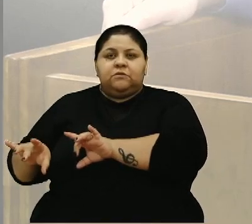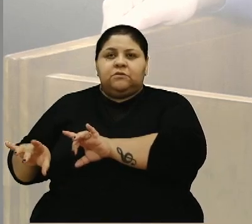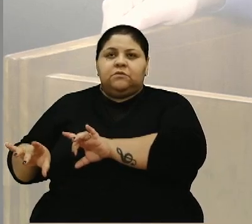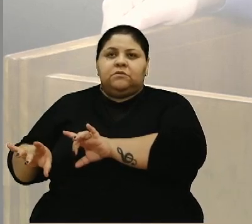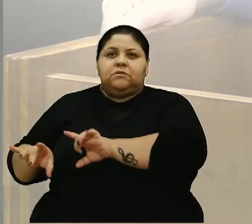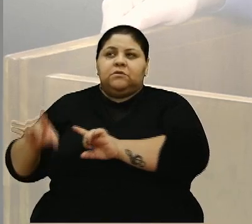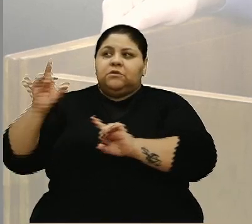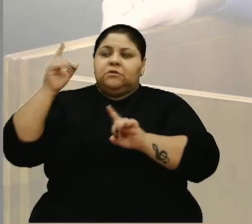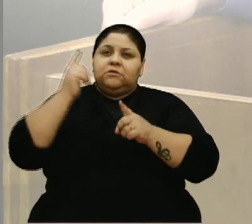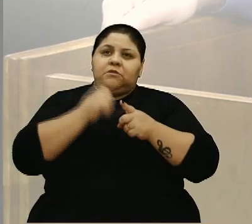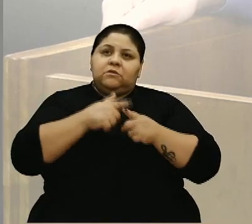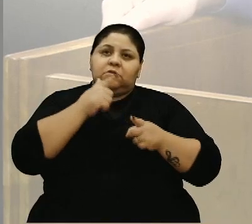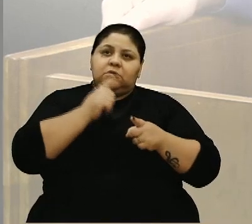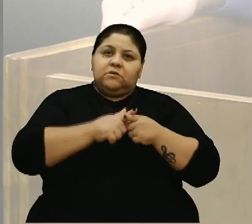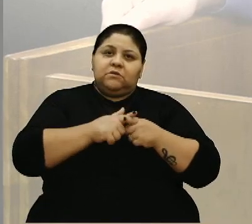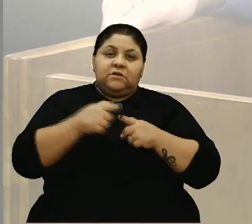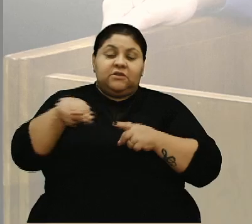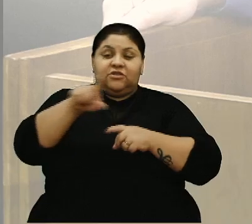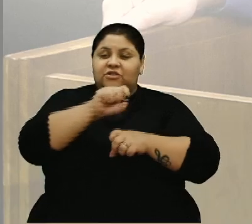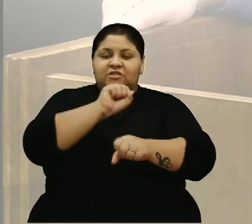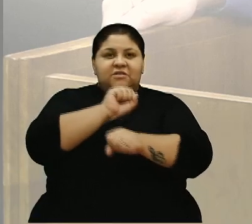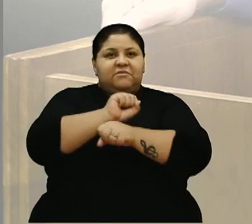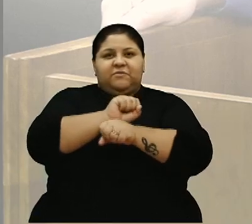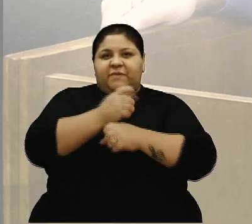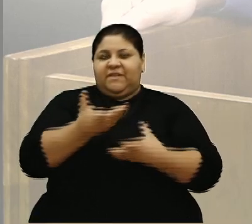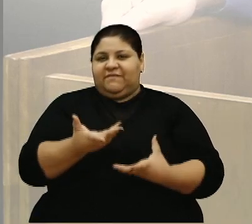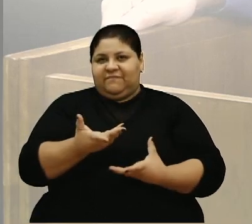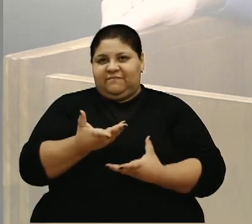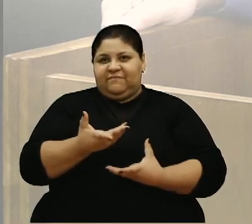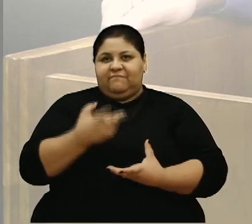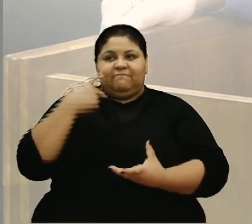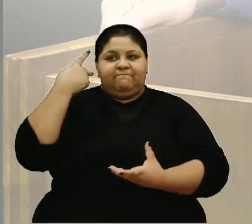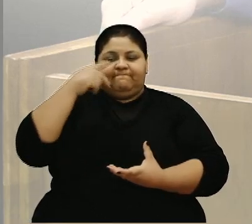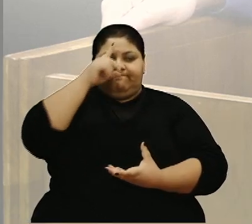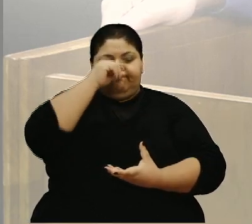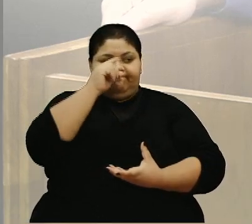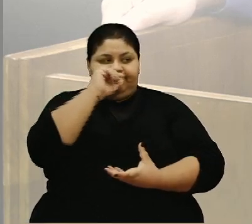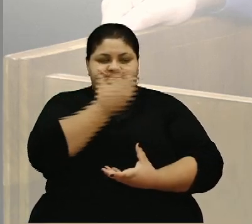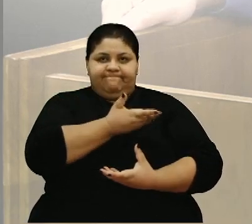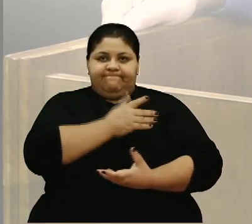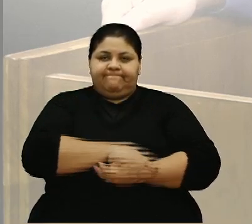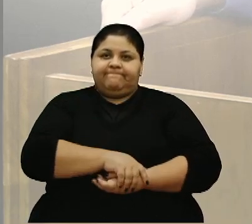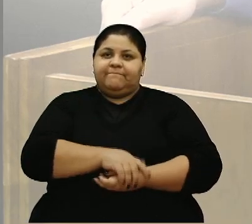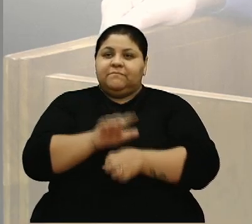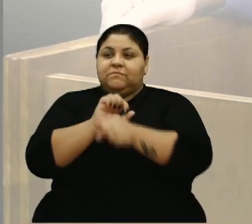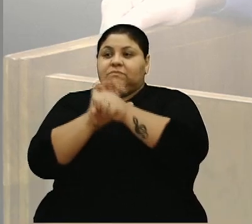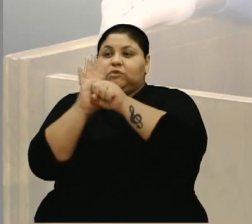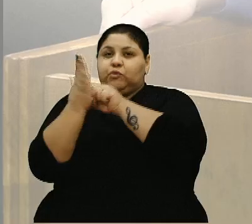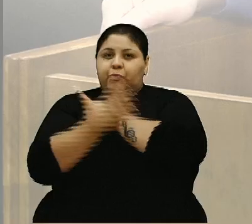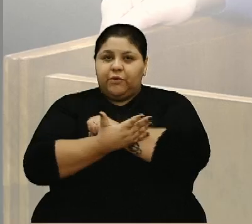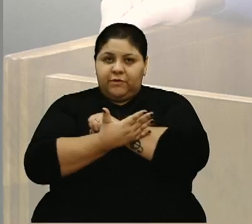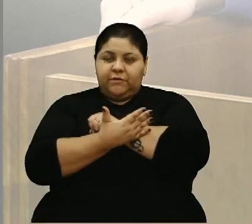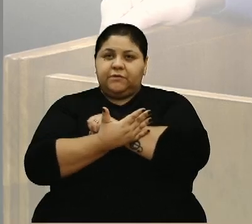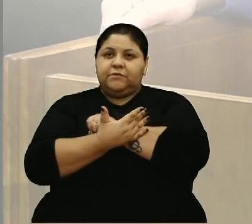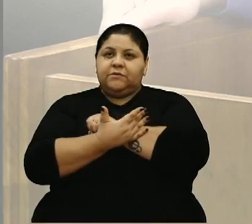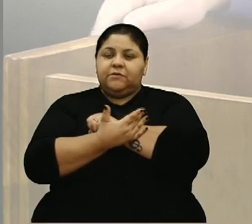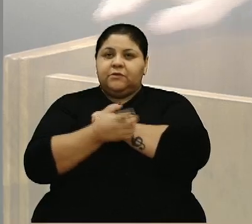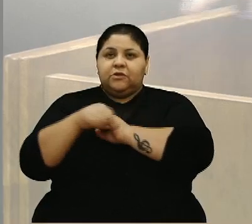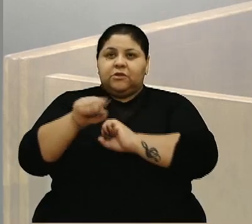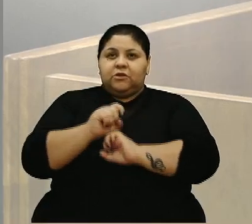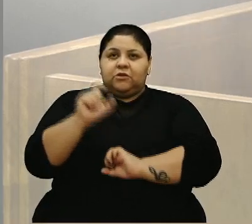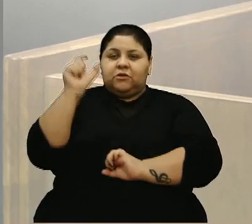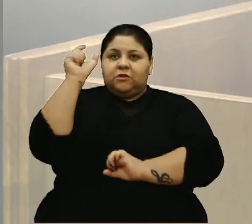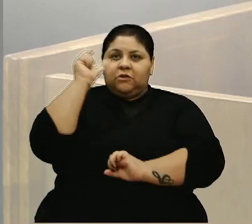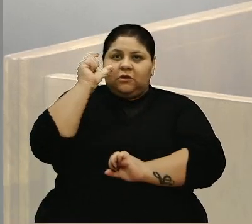por situações que a gente não esperava, vereador Sandro Fantinello. Momento de pandemia, senhora, nós vimos